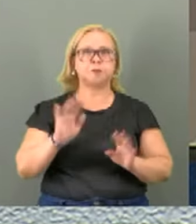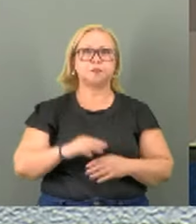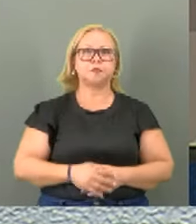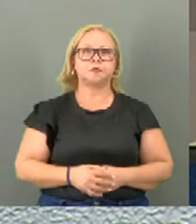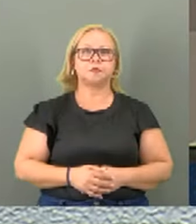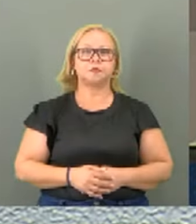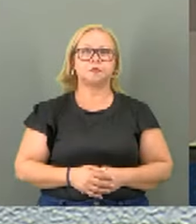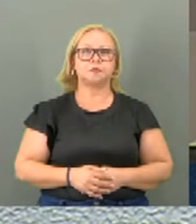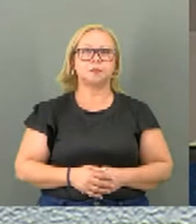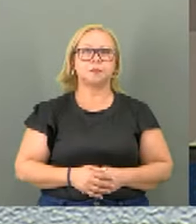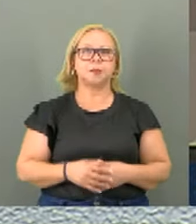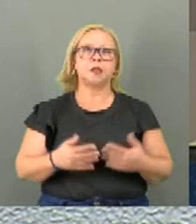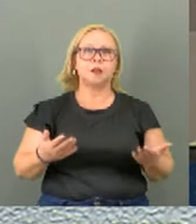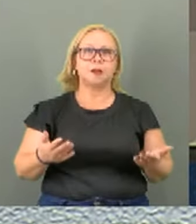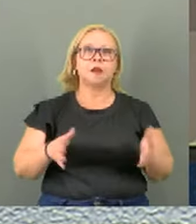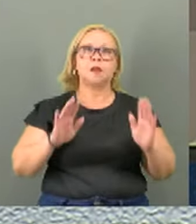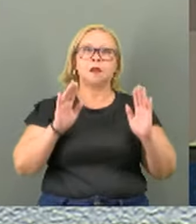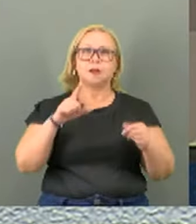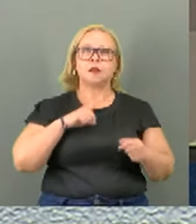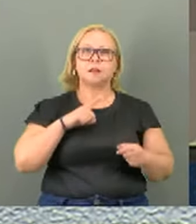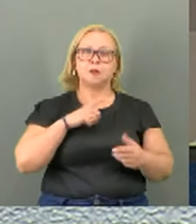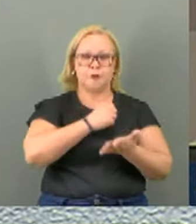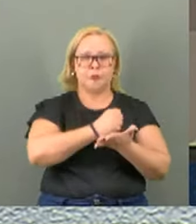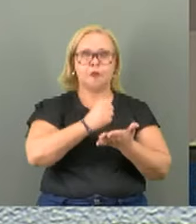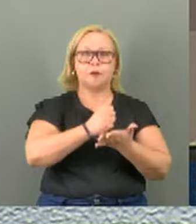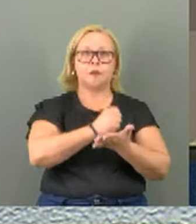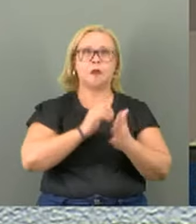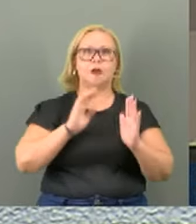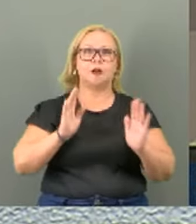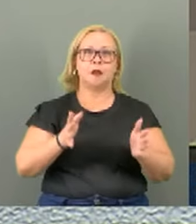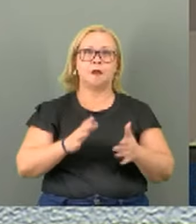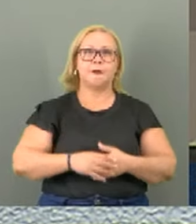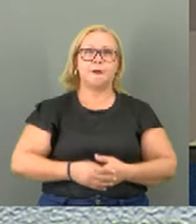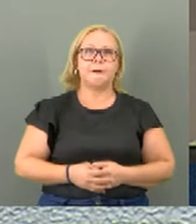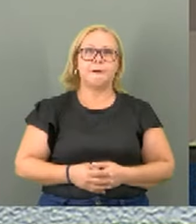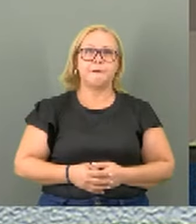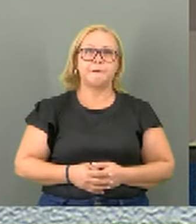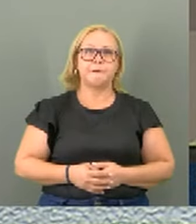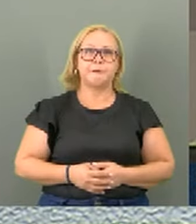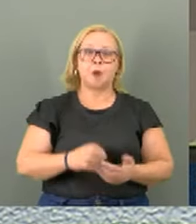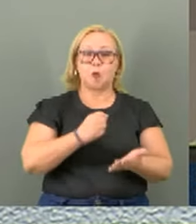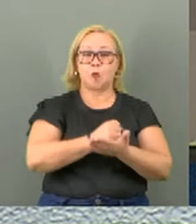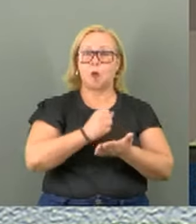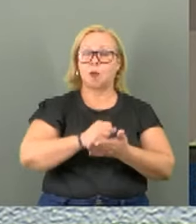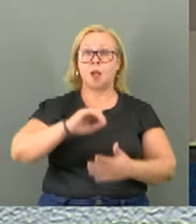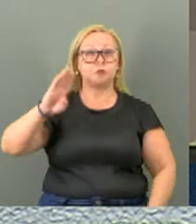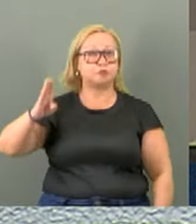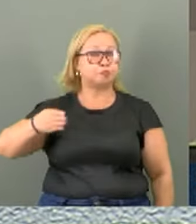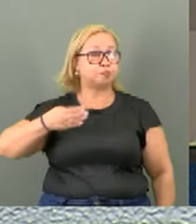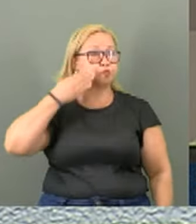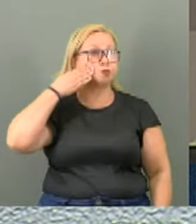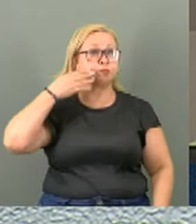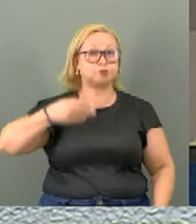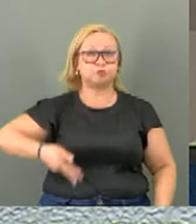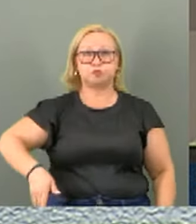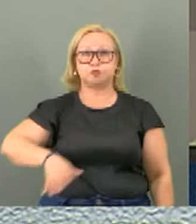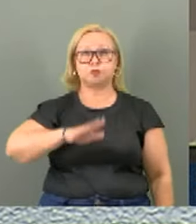Embora já tenha feito contratos, e contratos milionários.